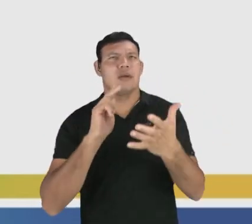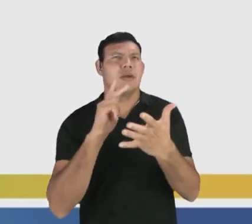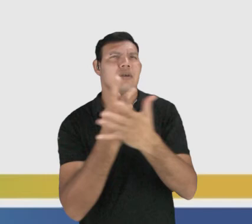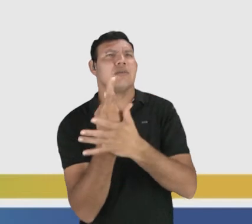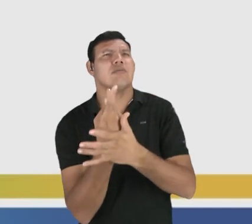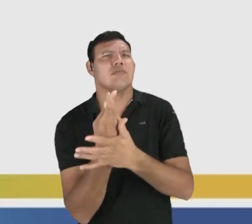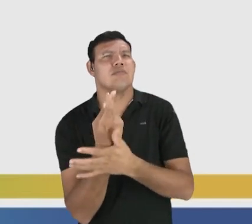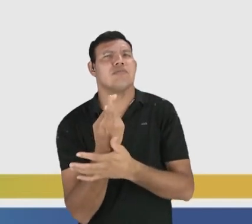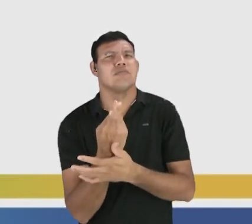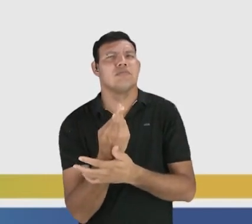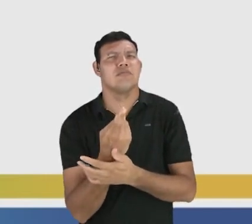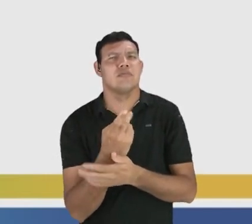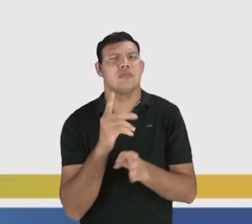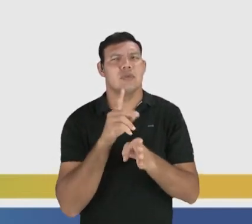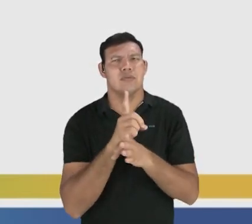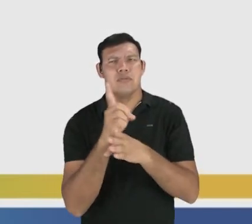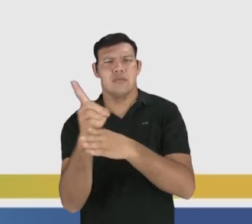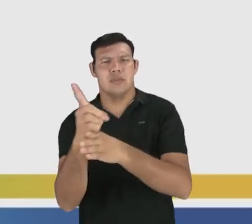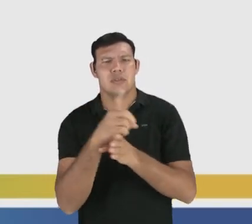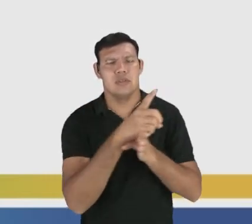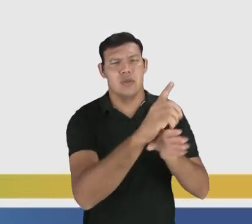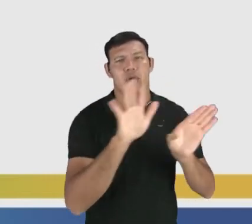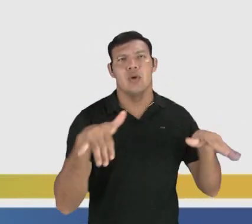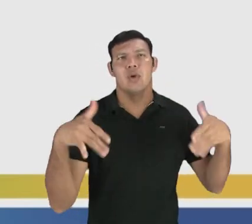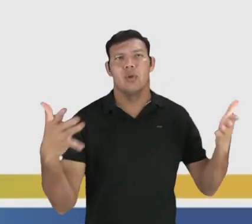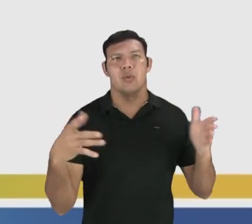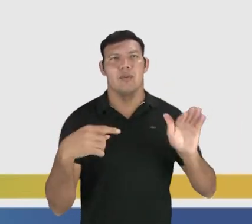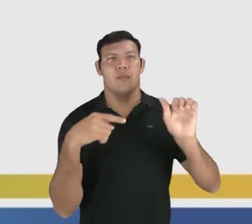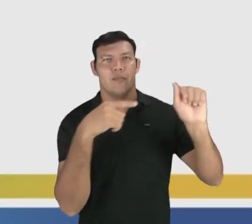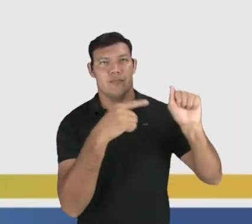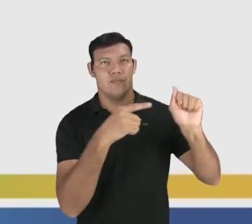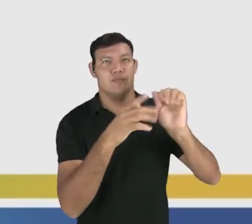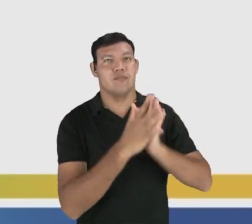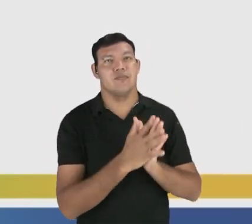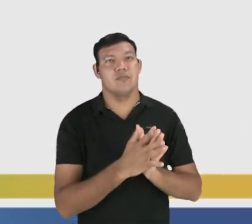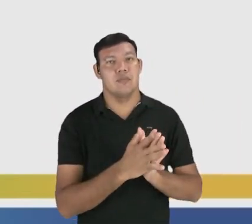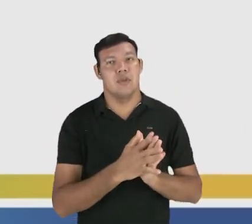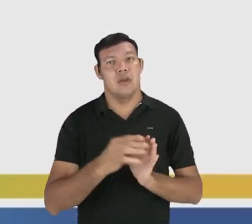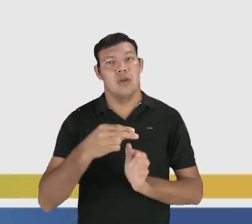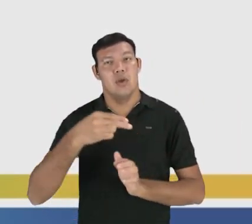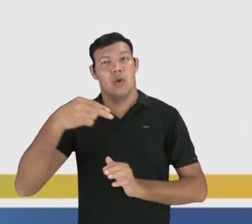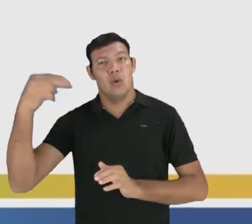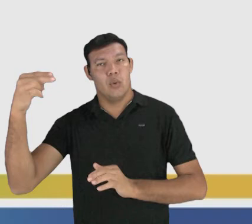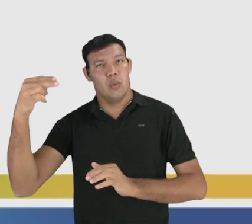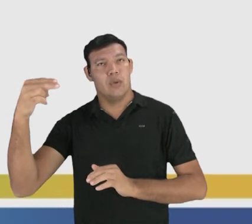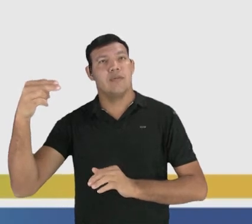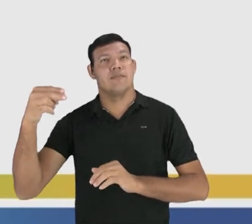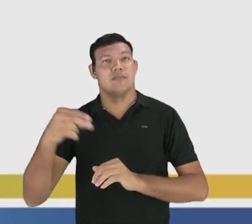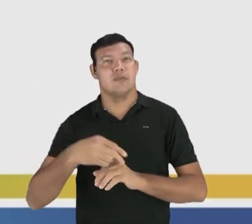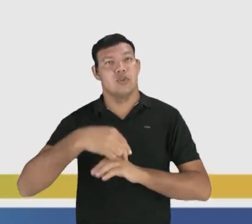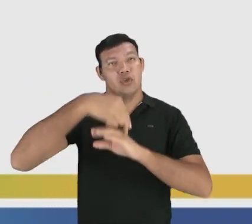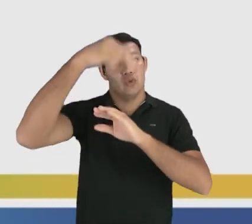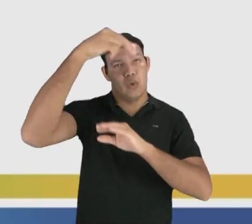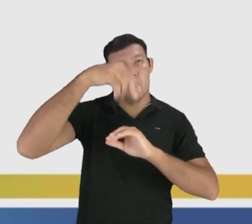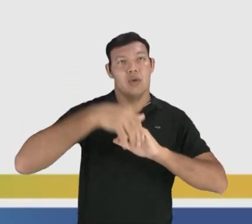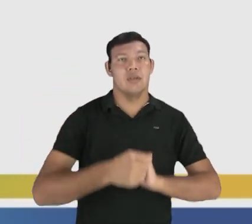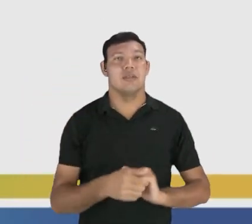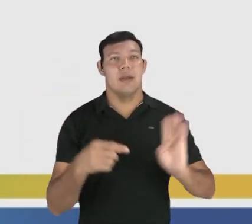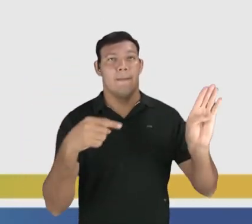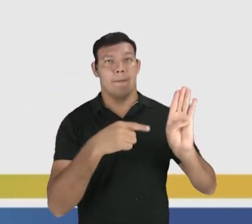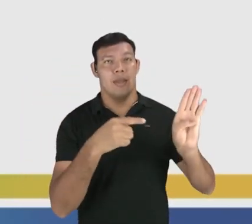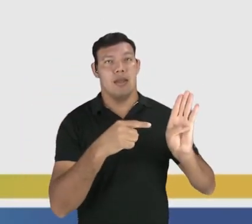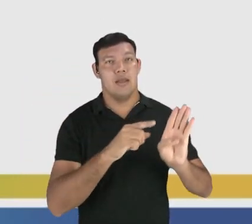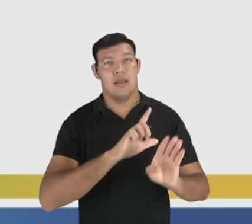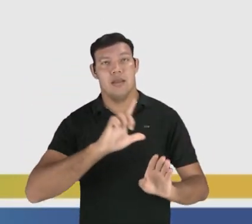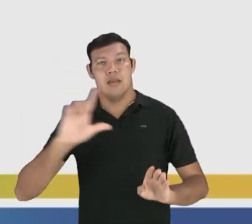qual direção? Letra A, noroeste para norte. Letra B, leste para oeste. Letra